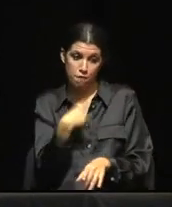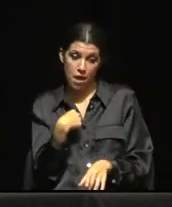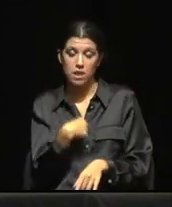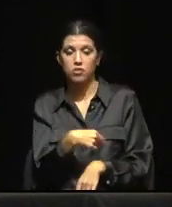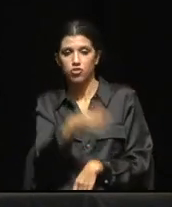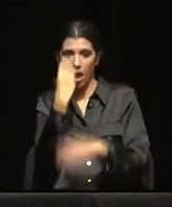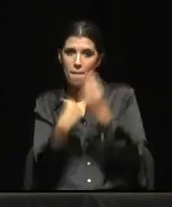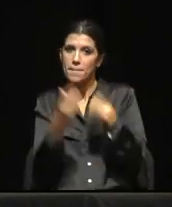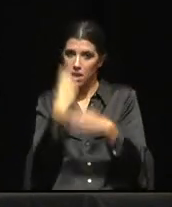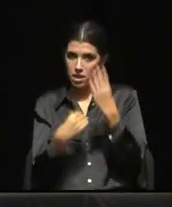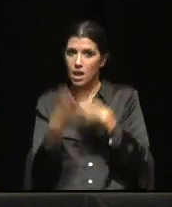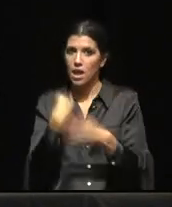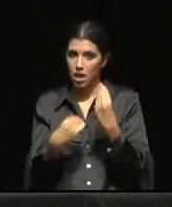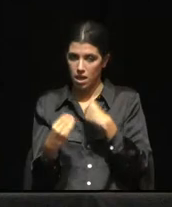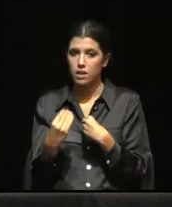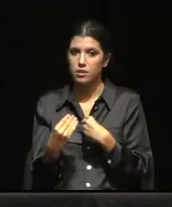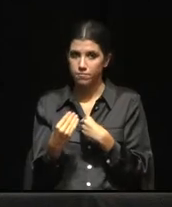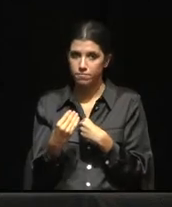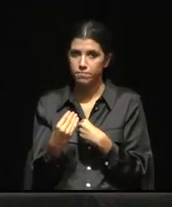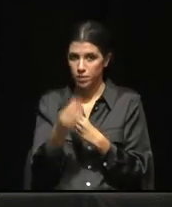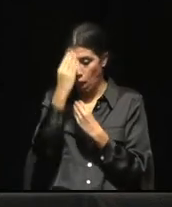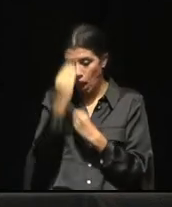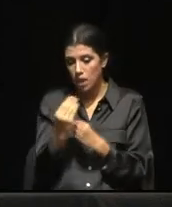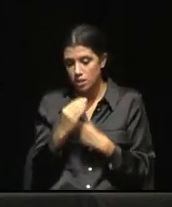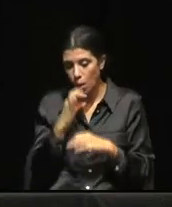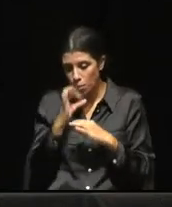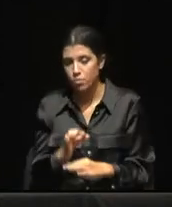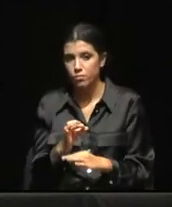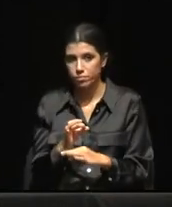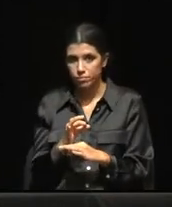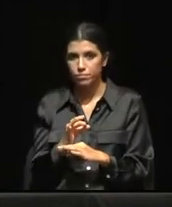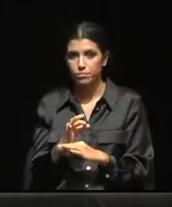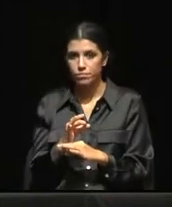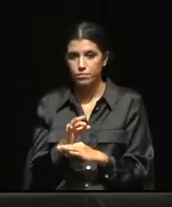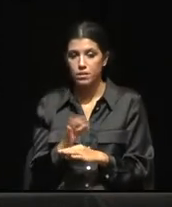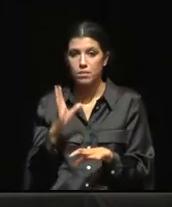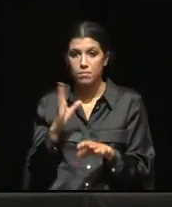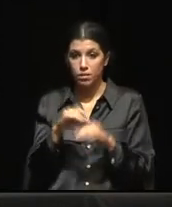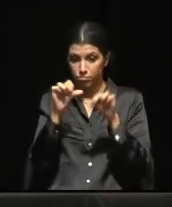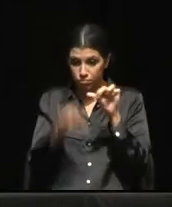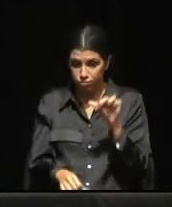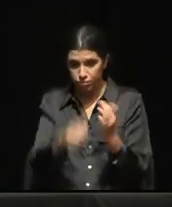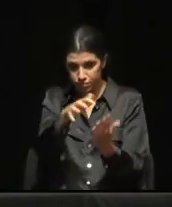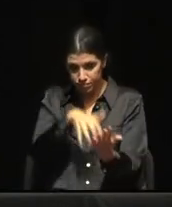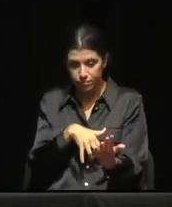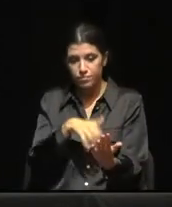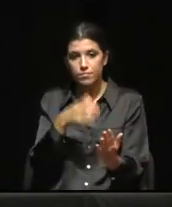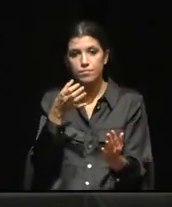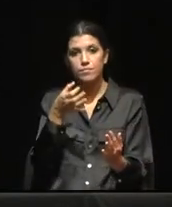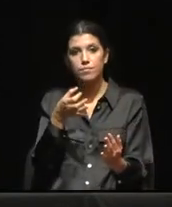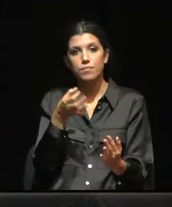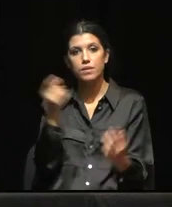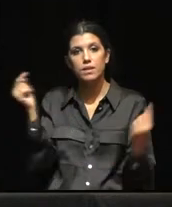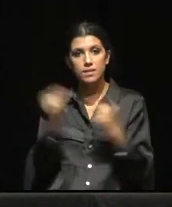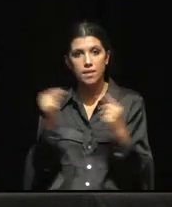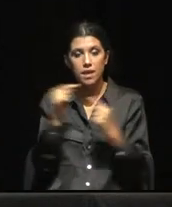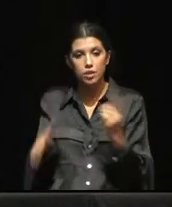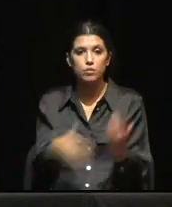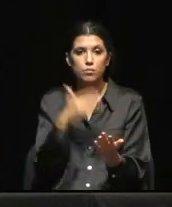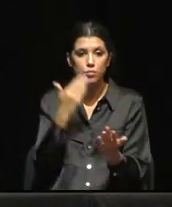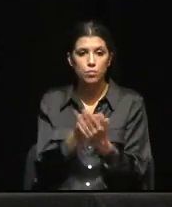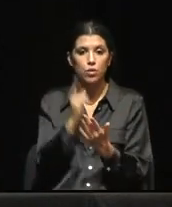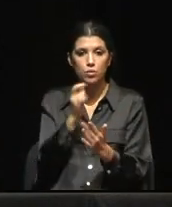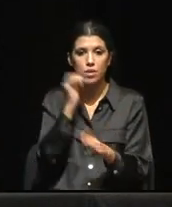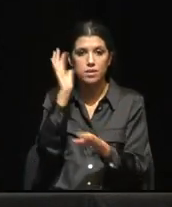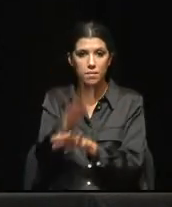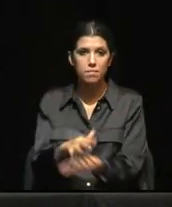em Taiwan se aprendeu com as lições de uma catástrofe vivida pelo exposto vem o grupo Municipal do CDs propor à